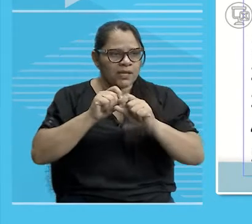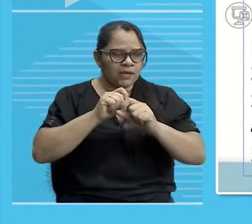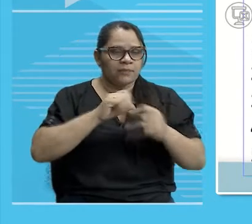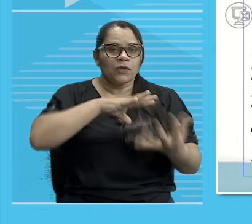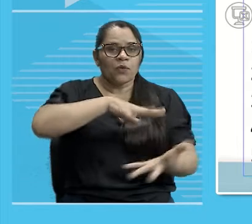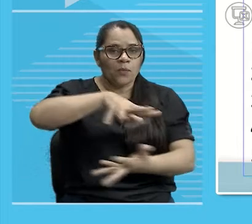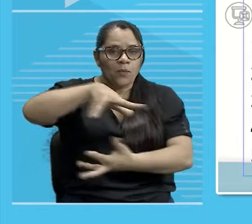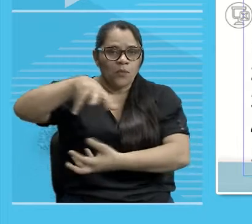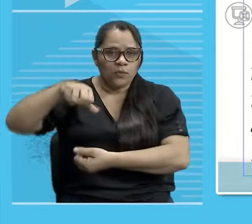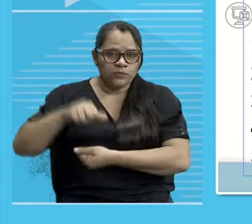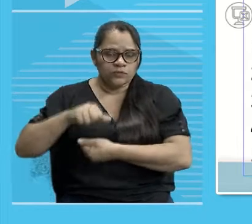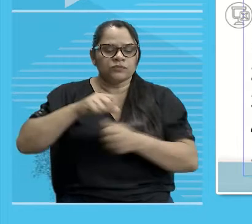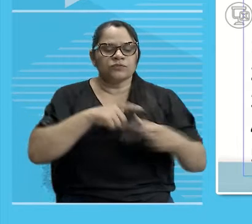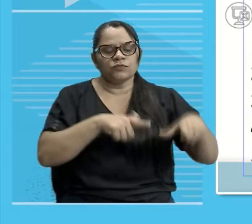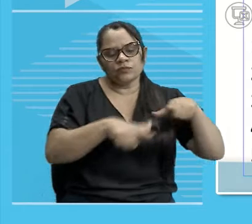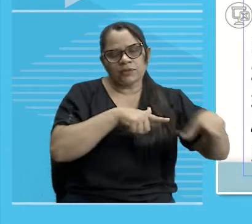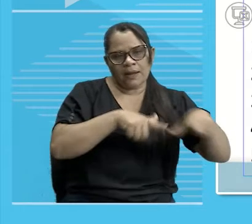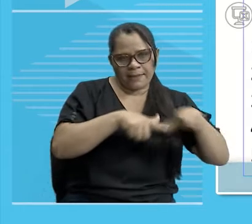trabalho